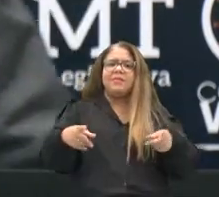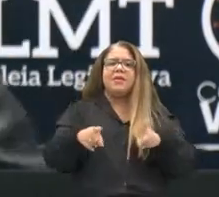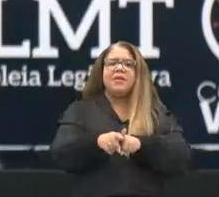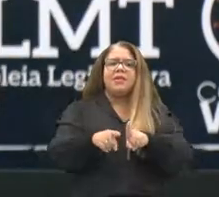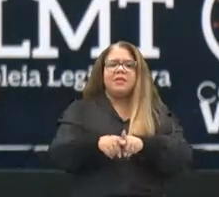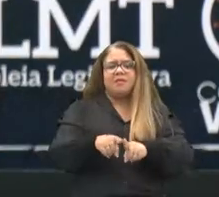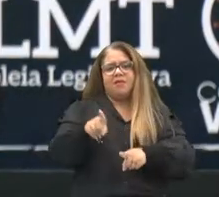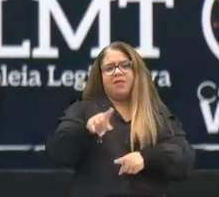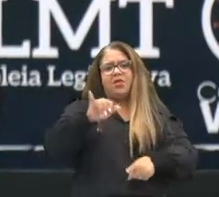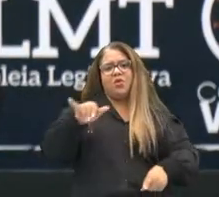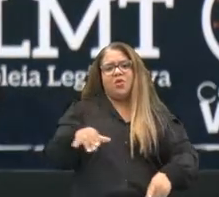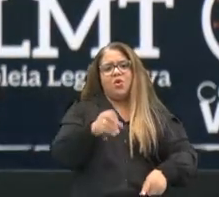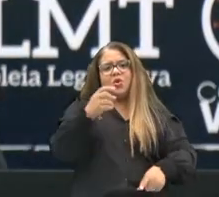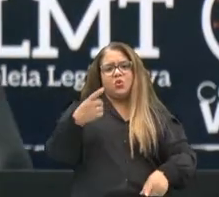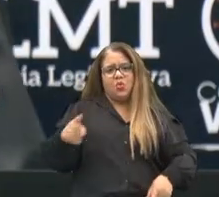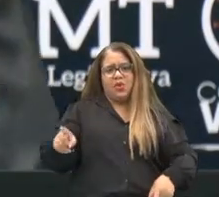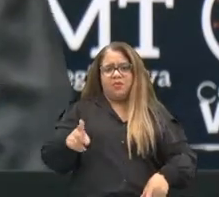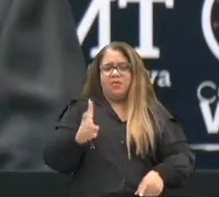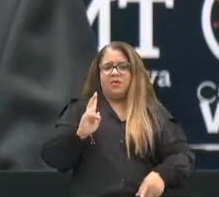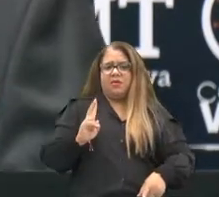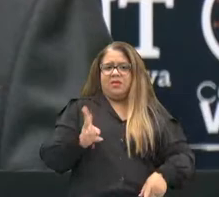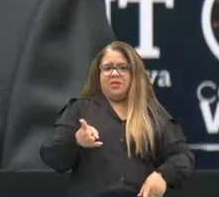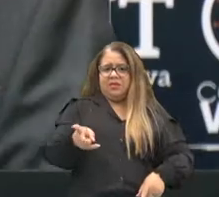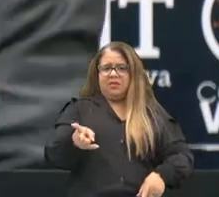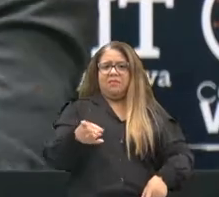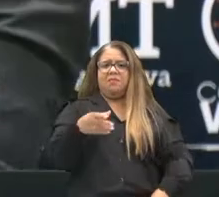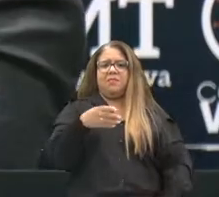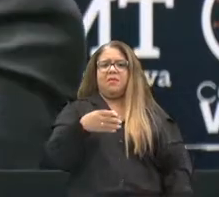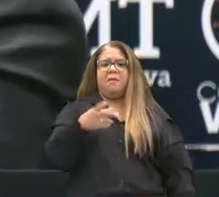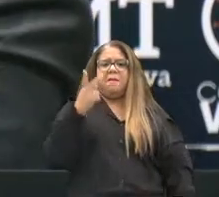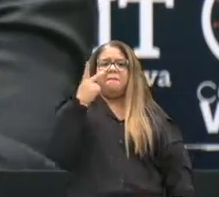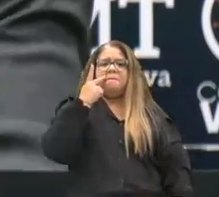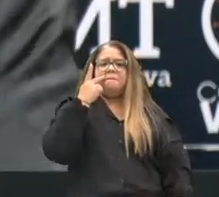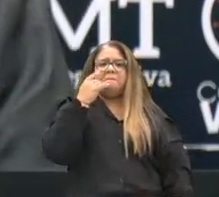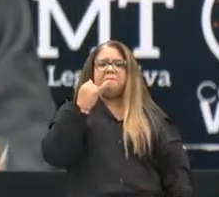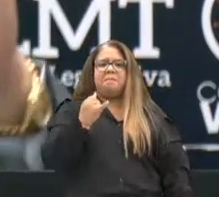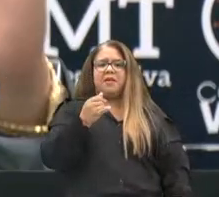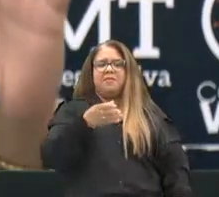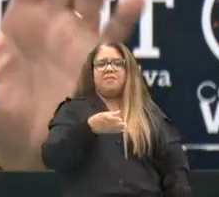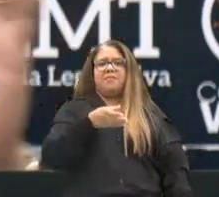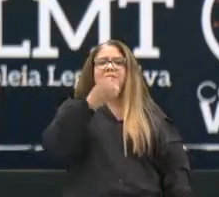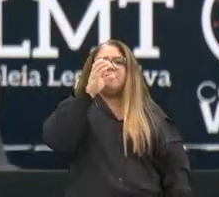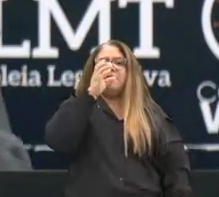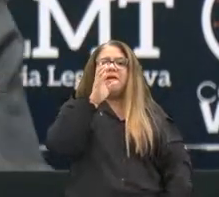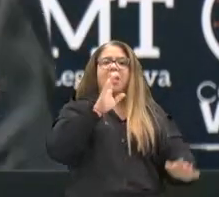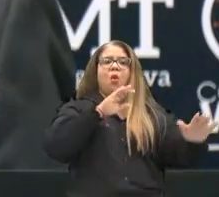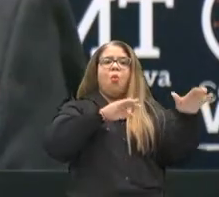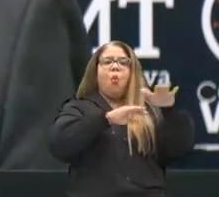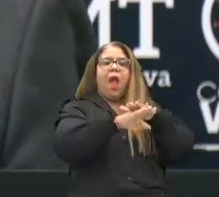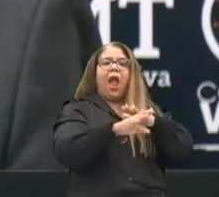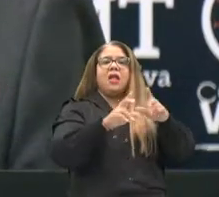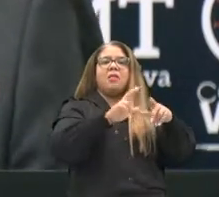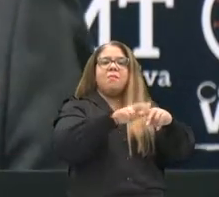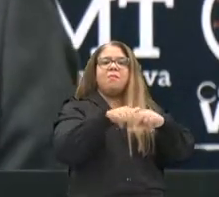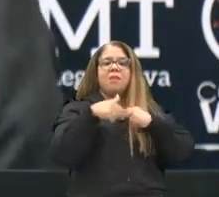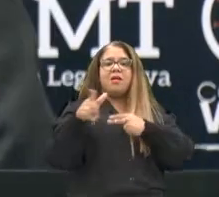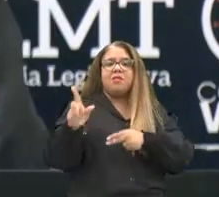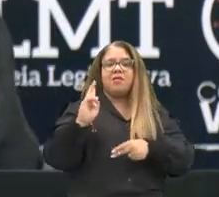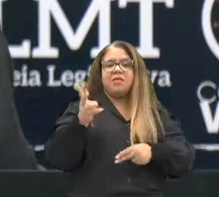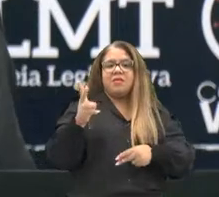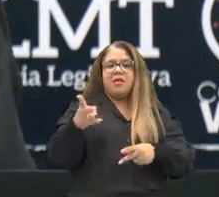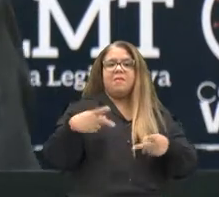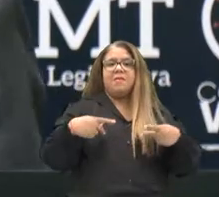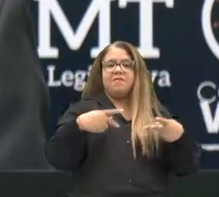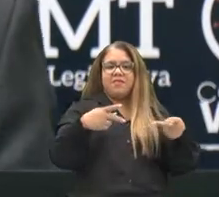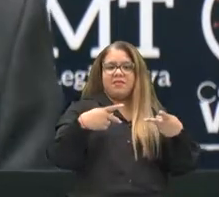Arruda, com seu terno branco, gostava de tomar também uísque, papai tinha uísque cavalo branco, sempre comprava, que chegava lá, tinha que ter. O Clóvis Guinei,